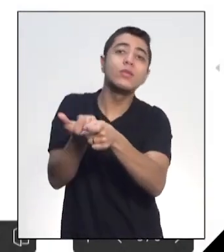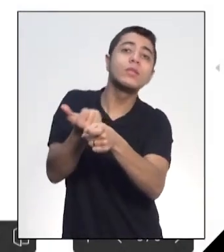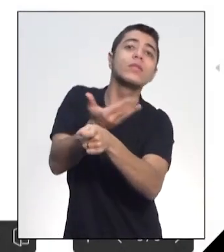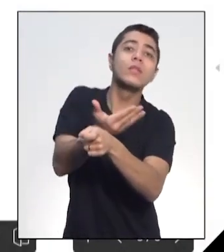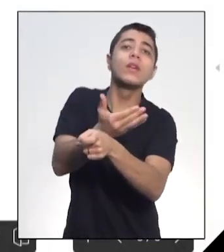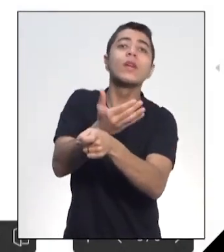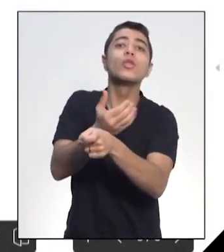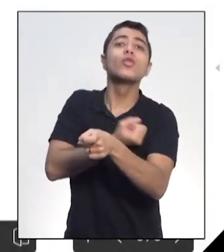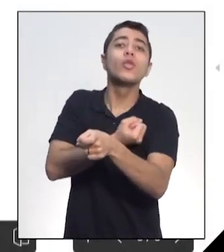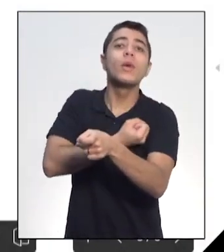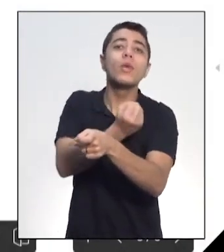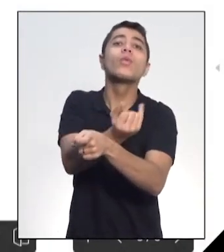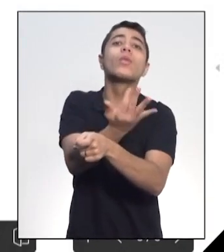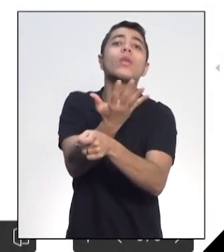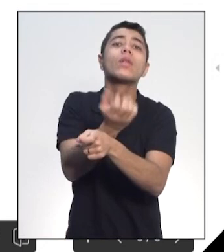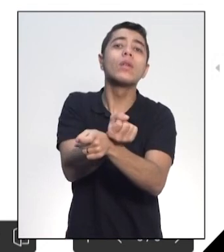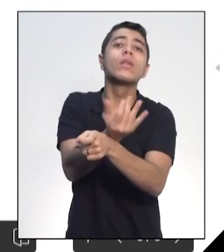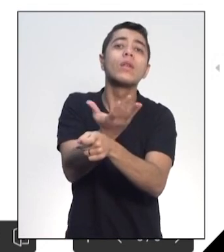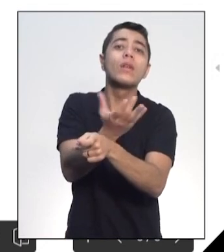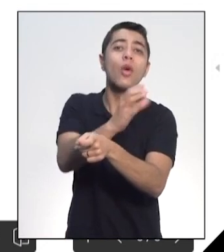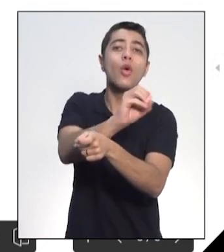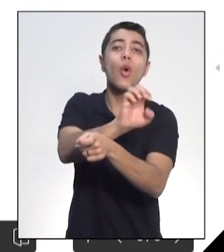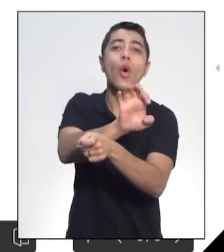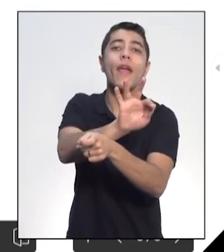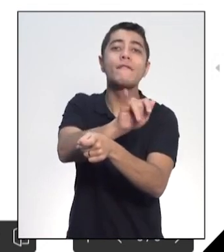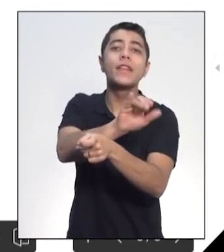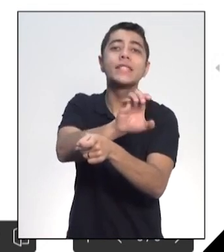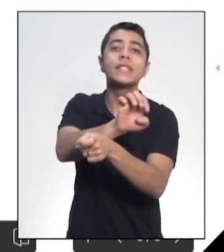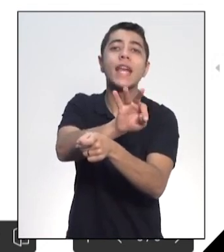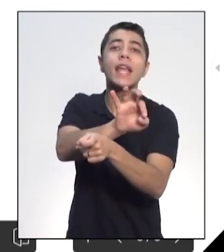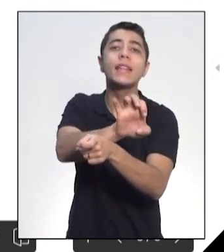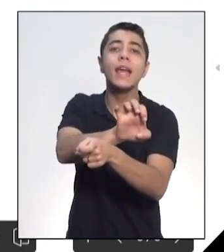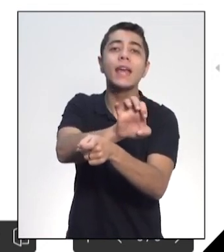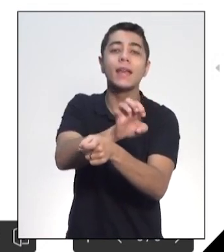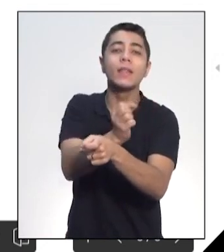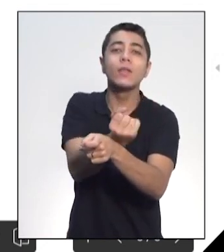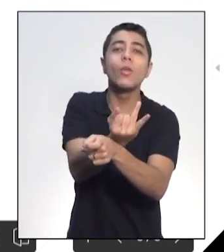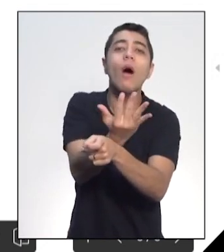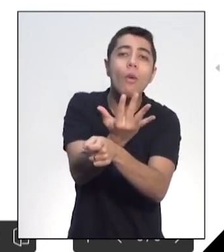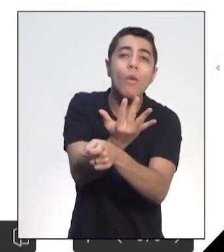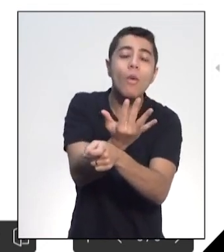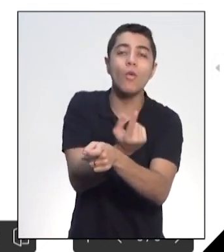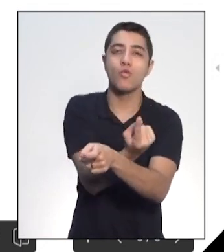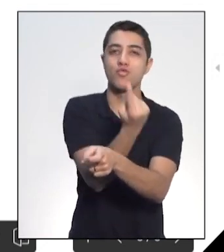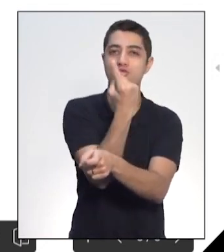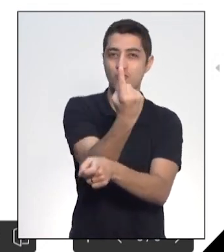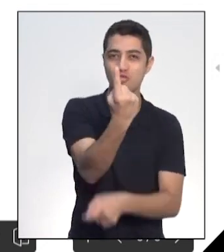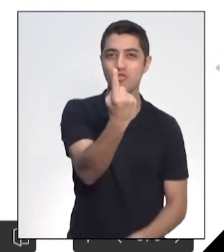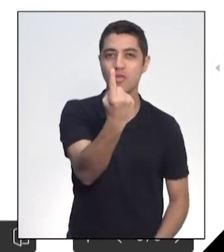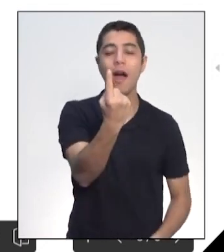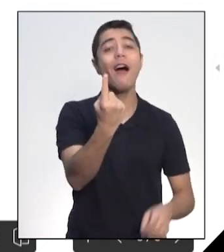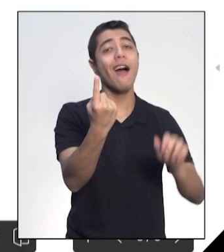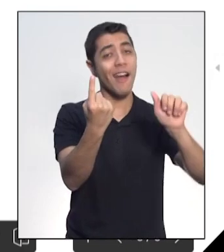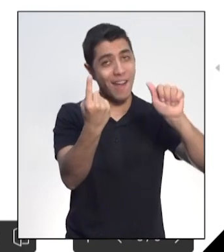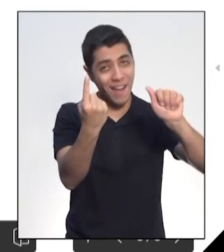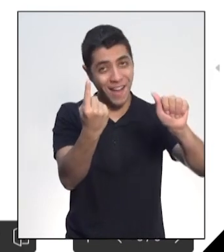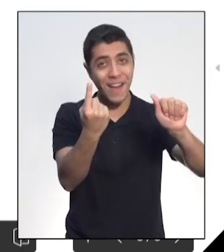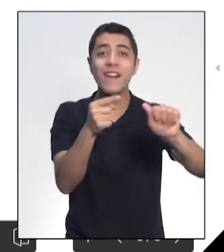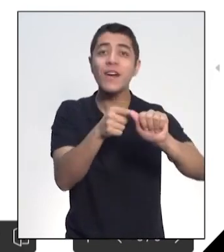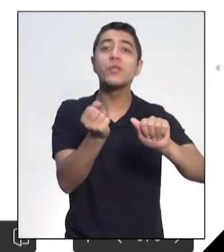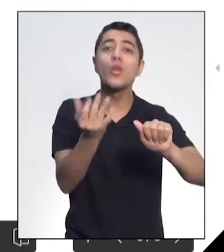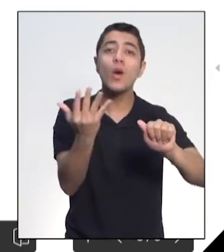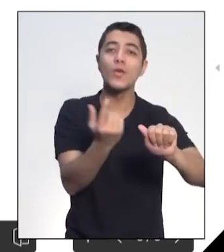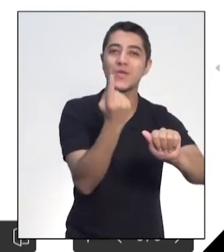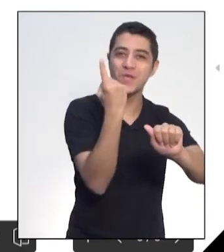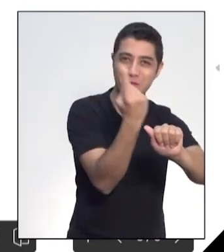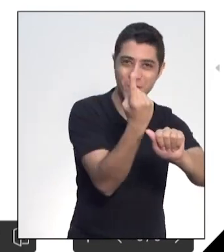Opa, não está na canetinha. Perdão. O meu A vale 1. Tudo bem? E o meu B, professora? O B é aquele que acompanha o